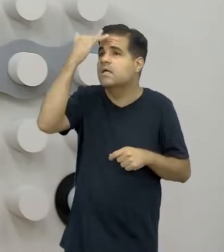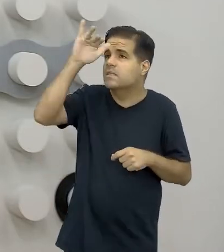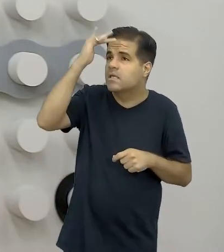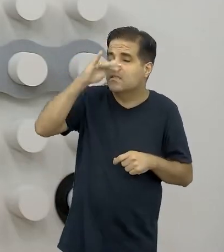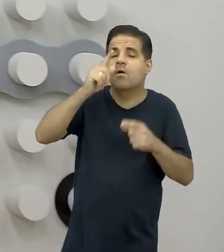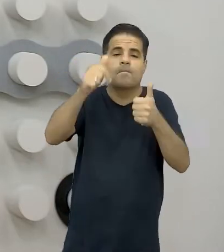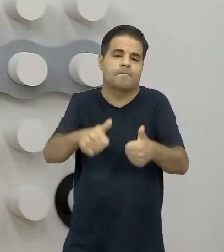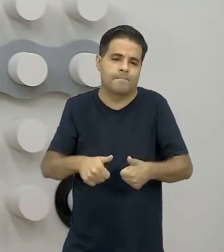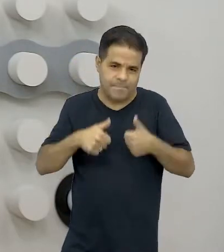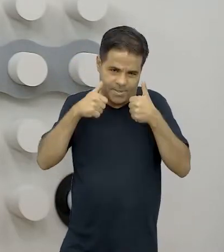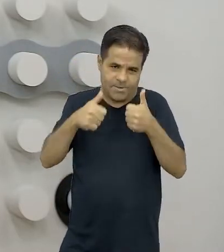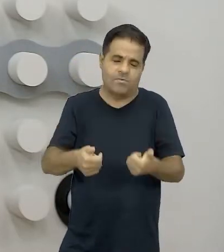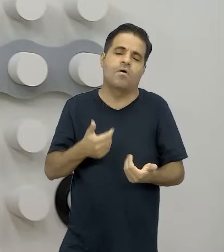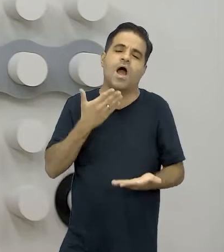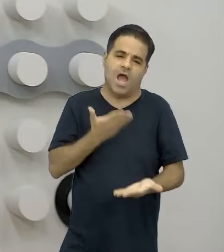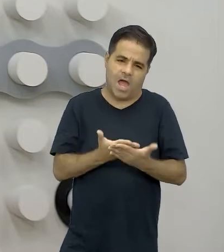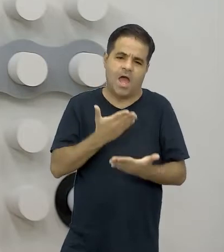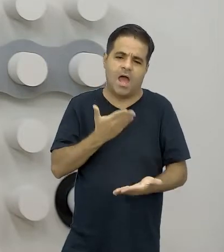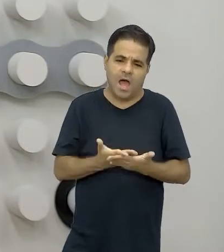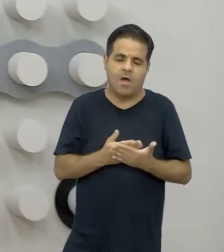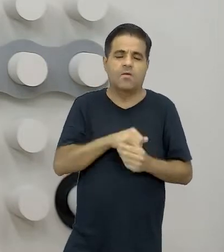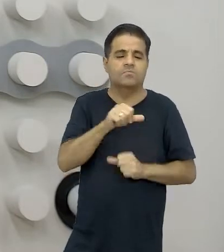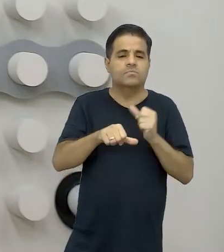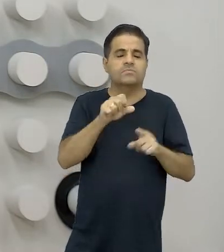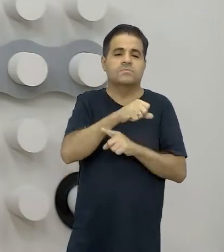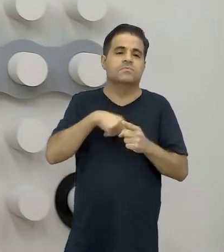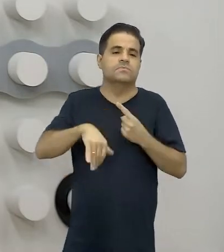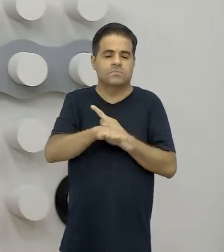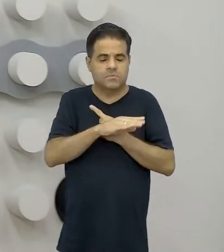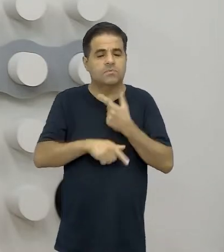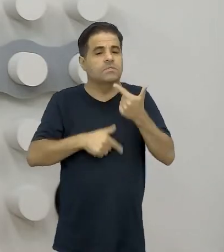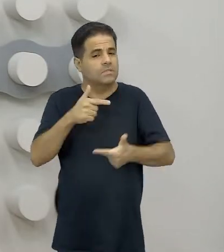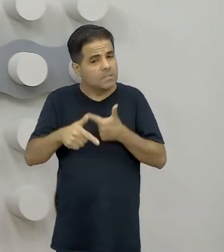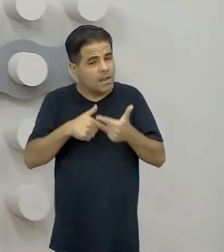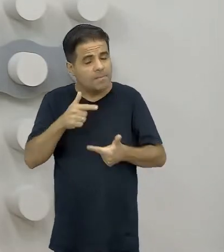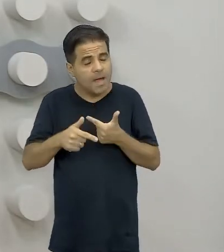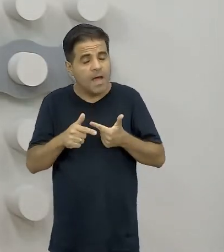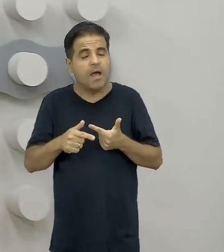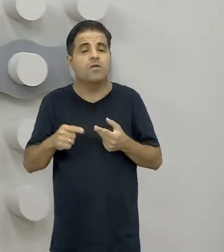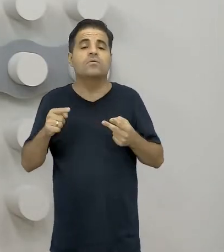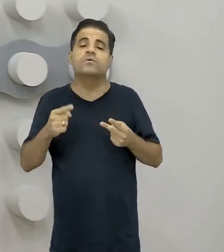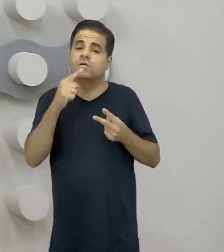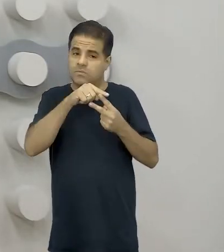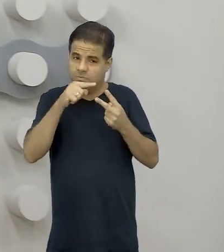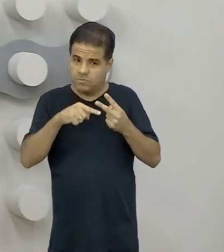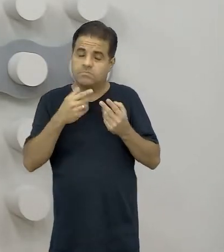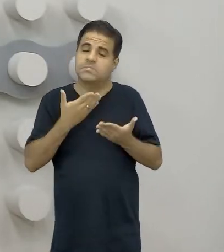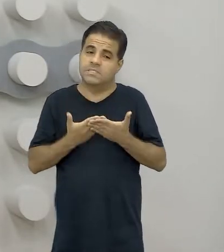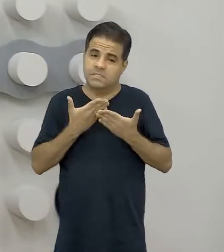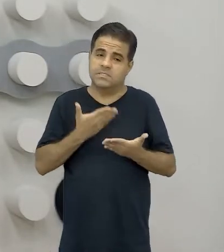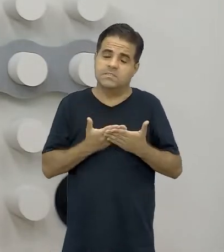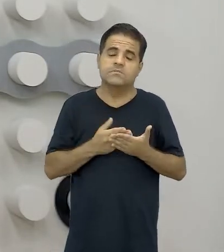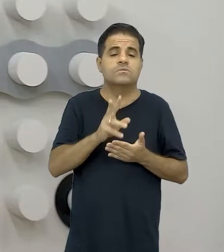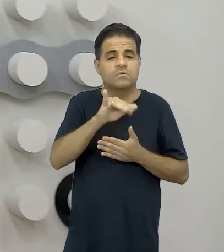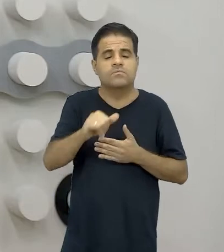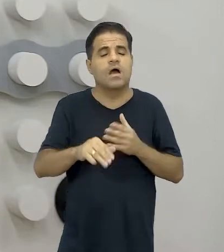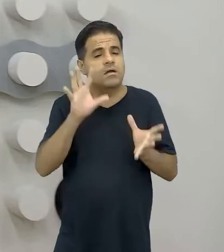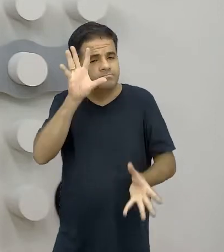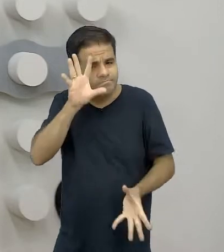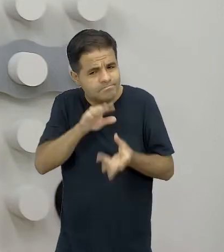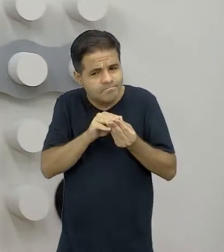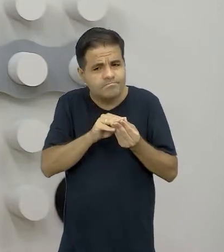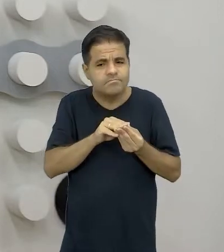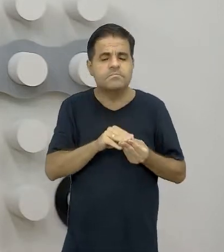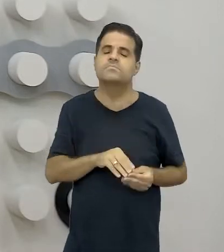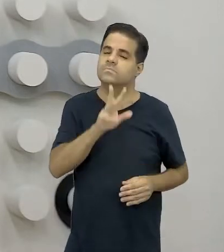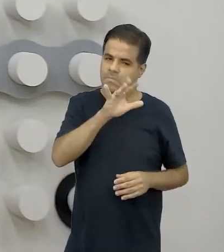melhor a aula de mudanças sociais, demografia e trabalho. E as últimas 2 aulas a gente vai fazer a